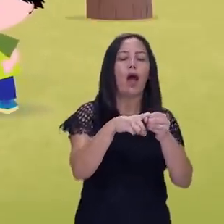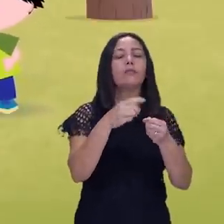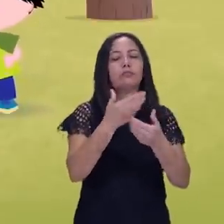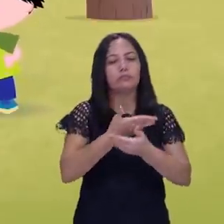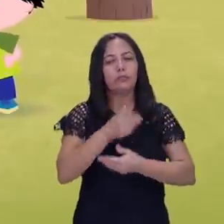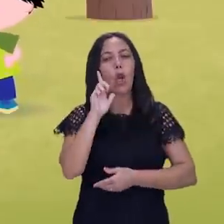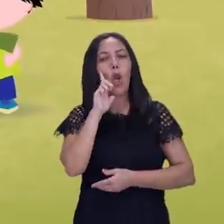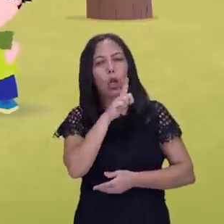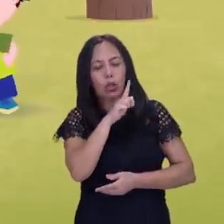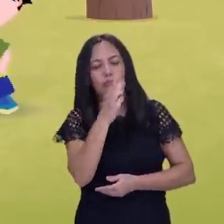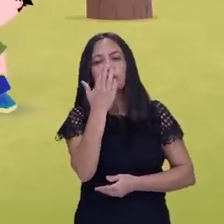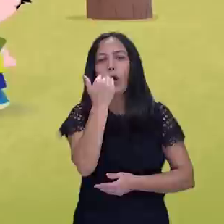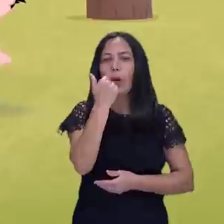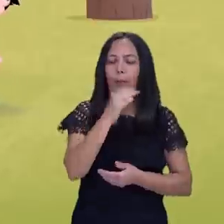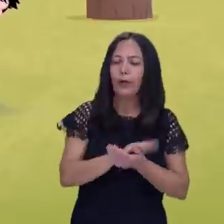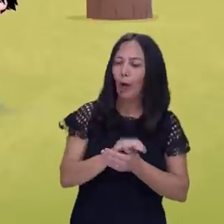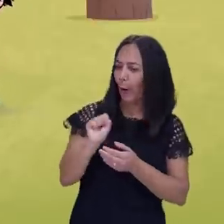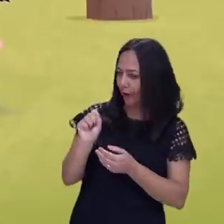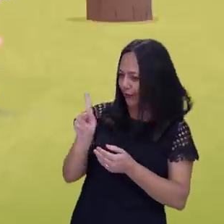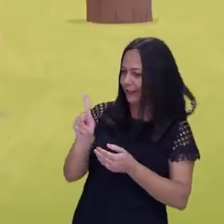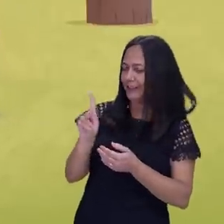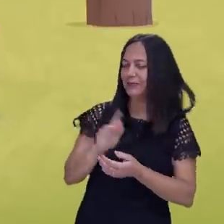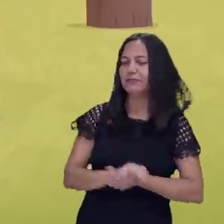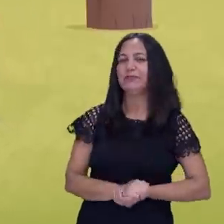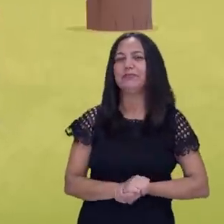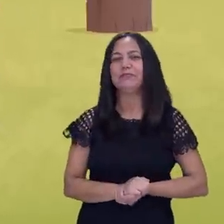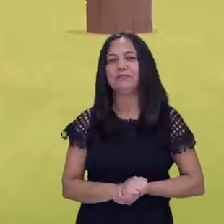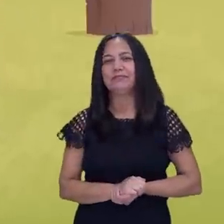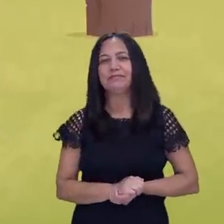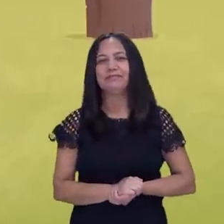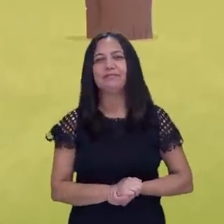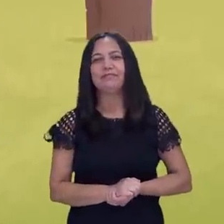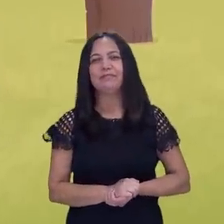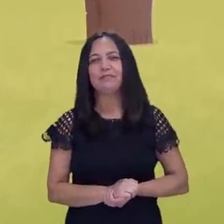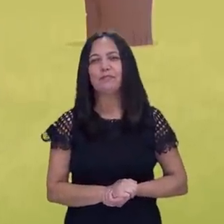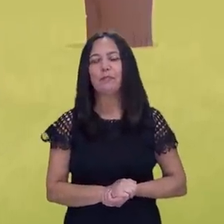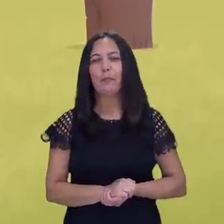o nosso lanche. Beleza.